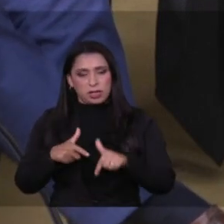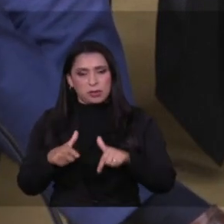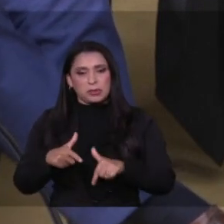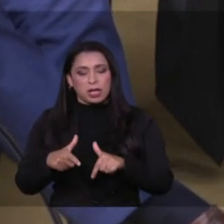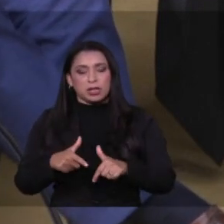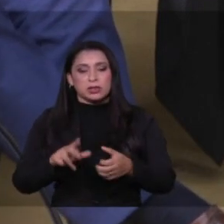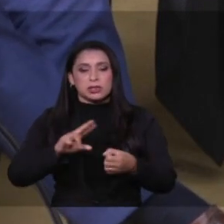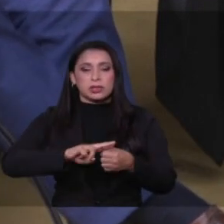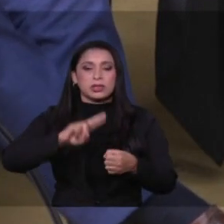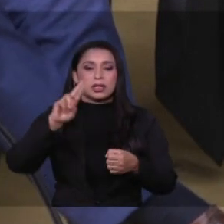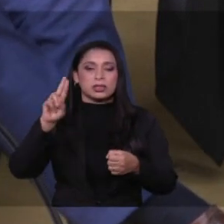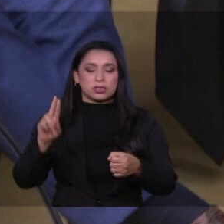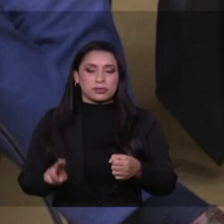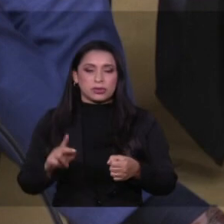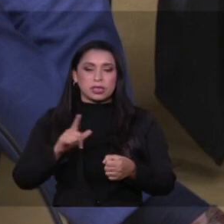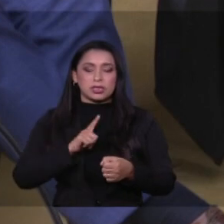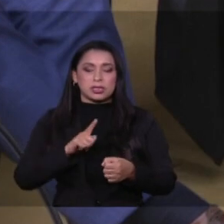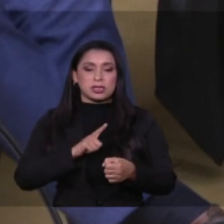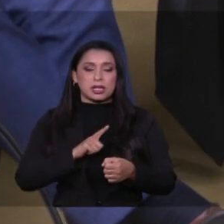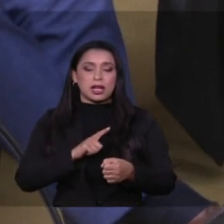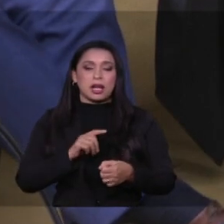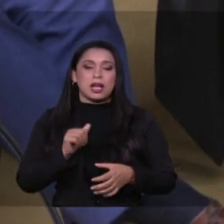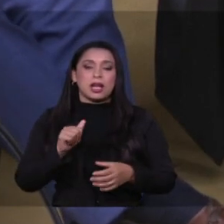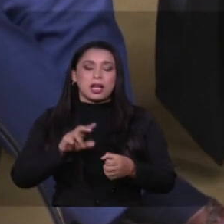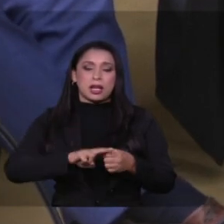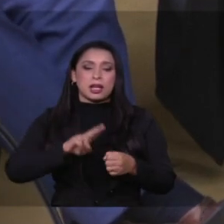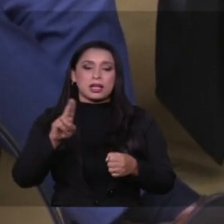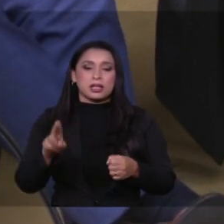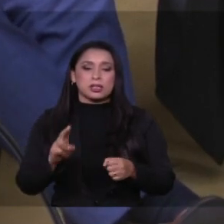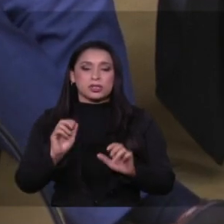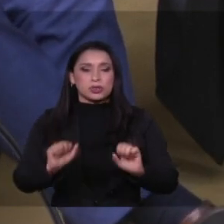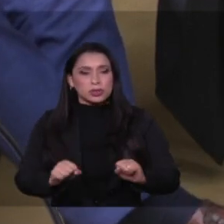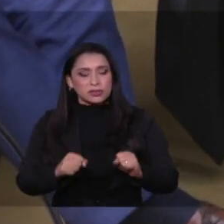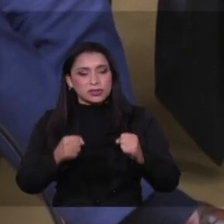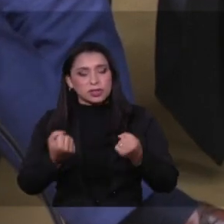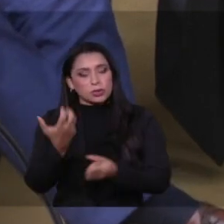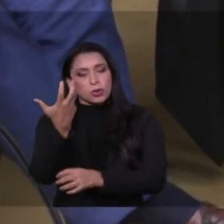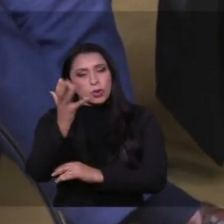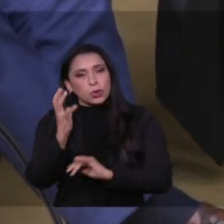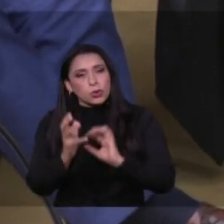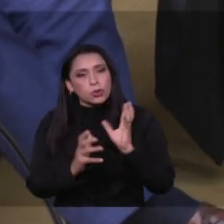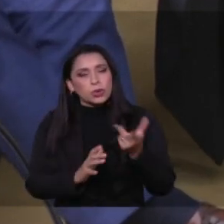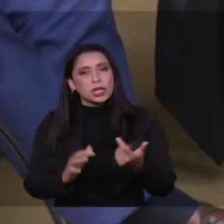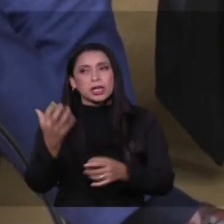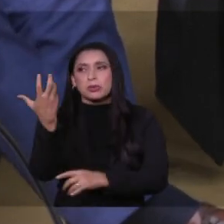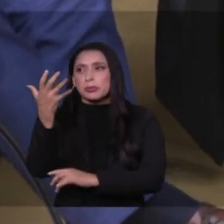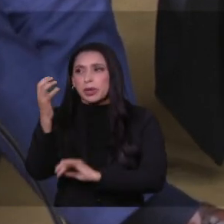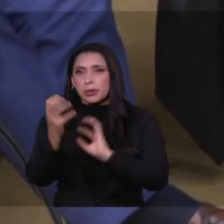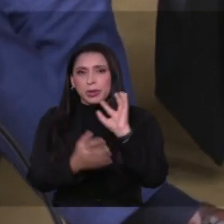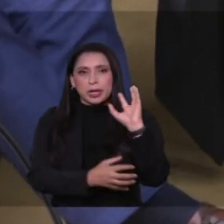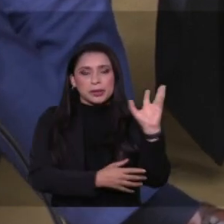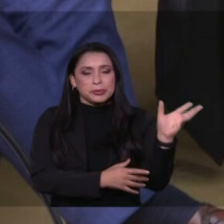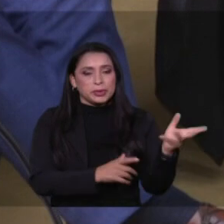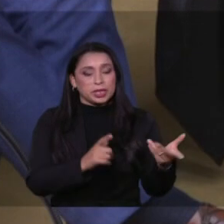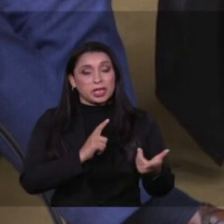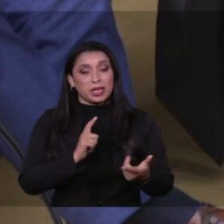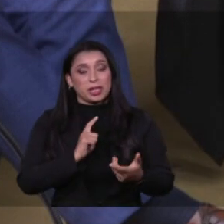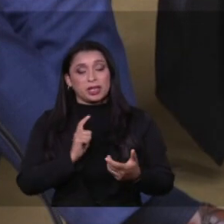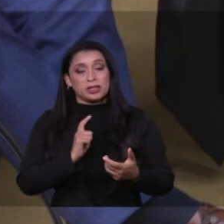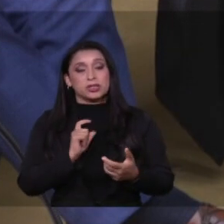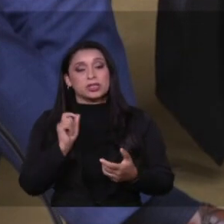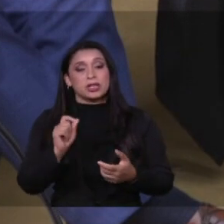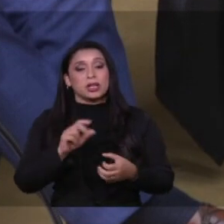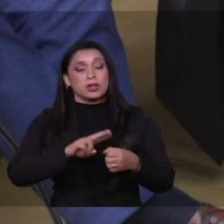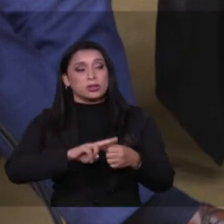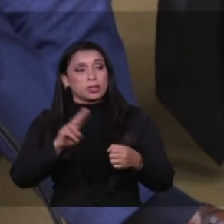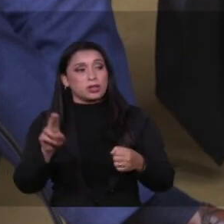desta Advocacia-Geral da União, a atuação da Procuradoria Nacional de Defesa do Clima e do Meio Ambiente já havia resultado na edição do despacho do